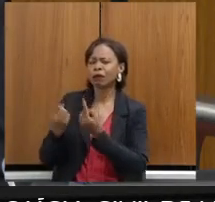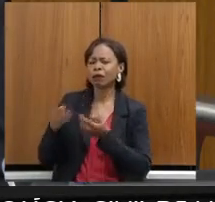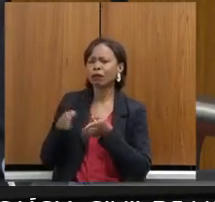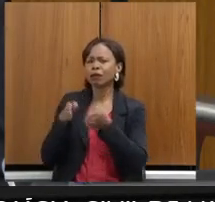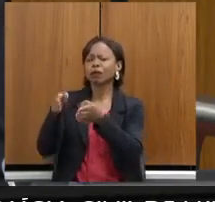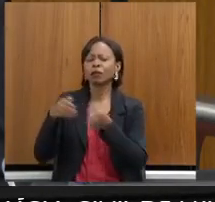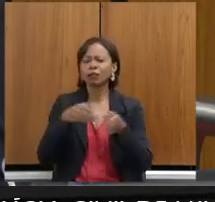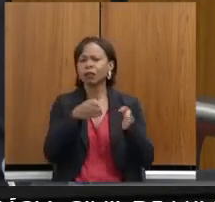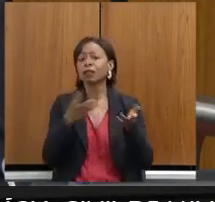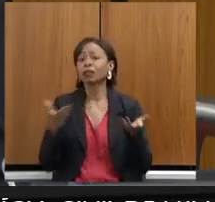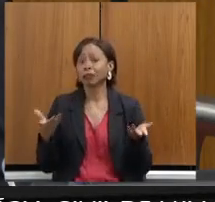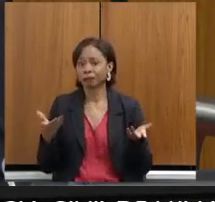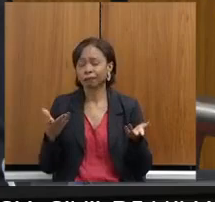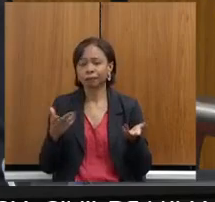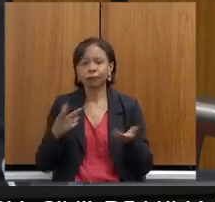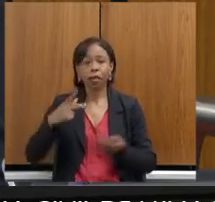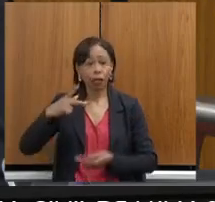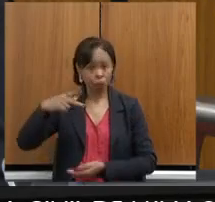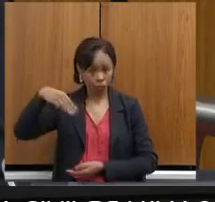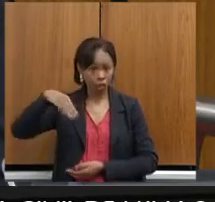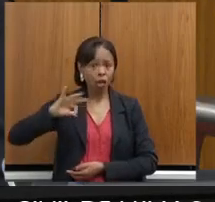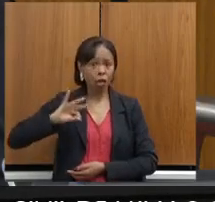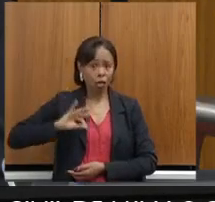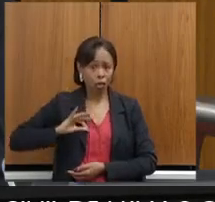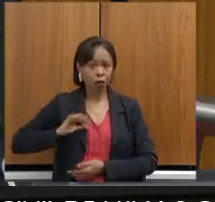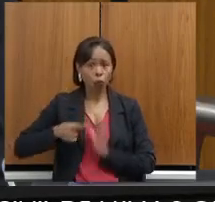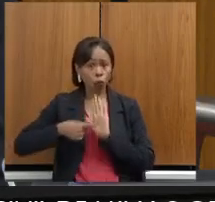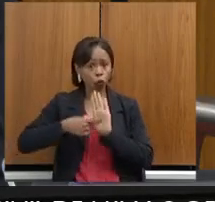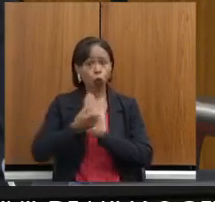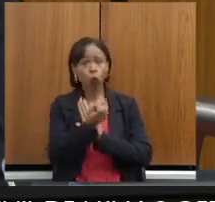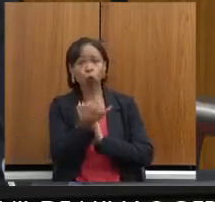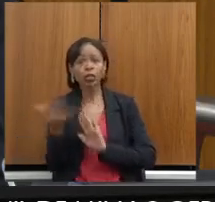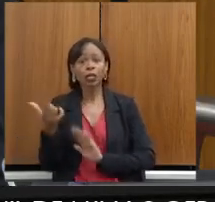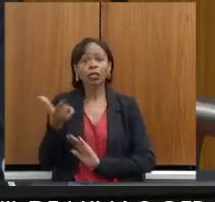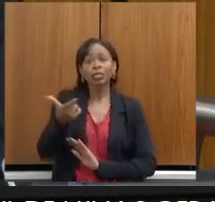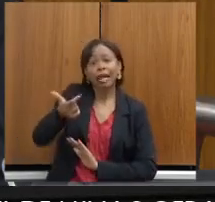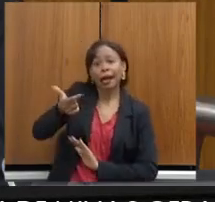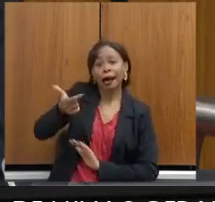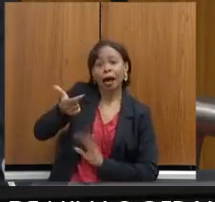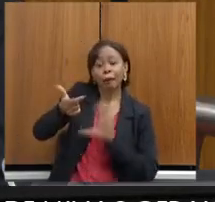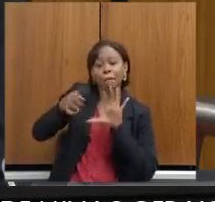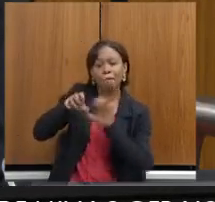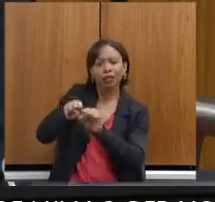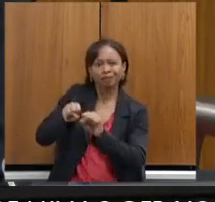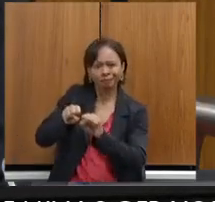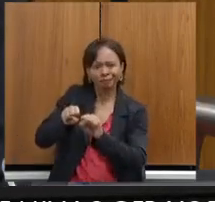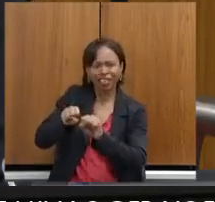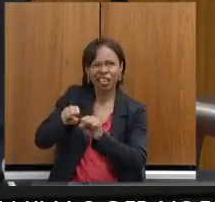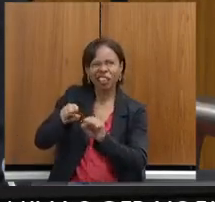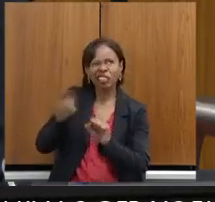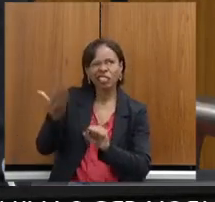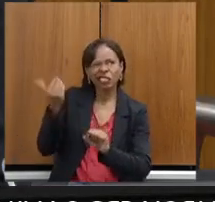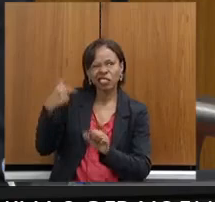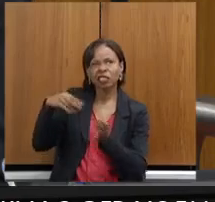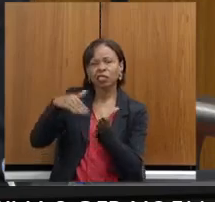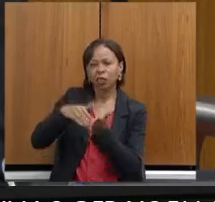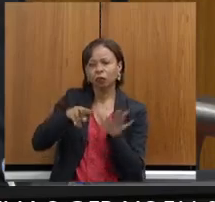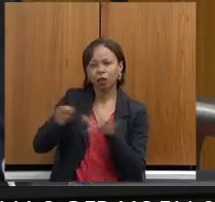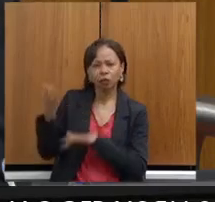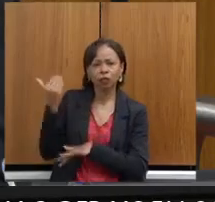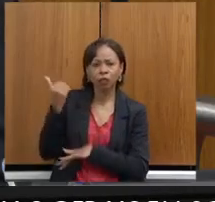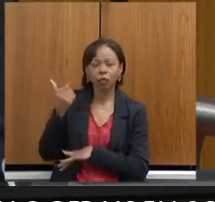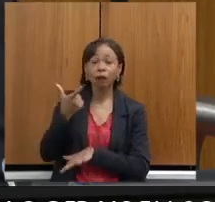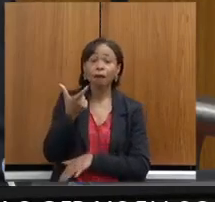e o APM trouxe o número de armas apreendidas até sei lá semana passada